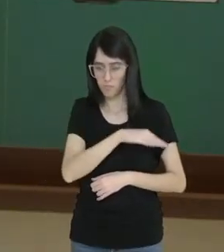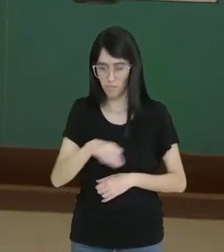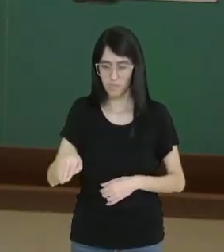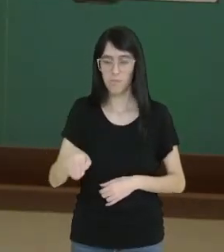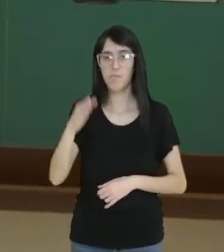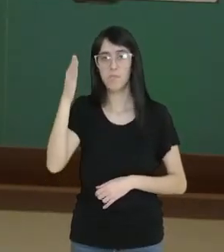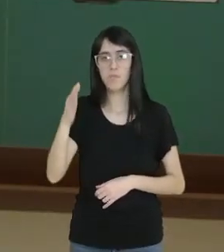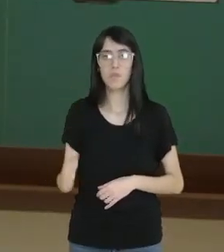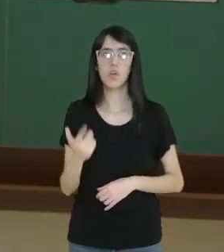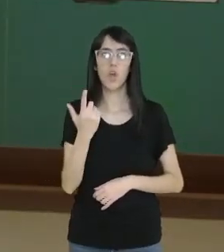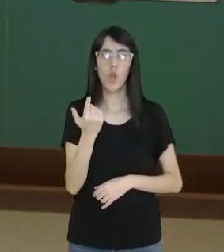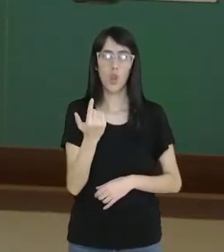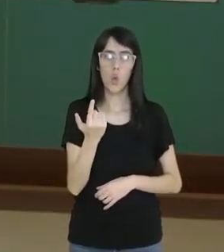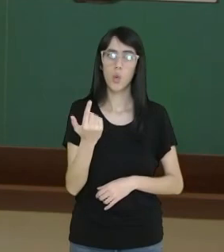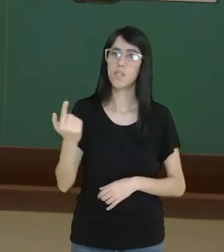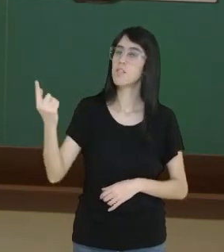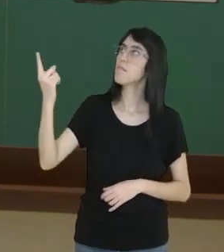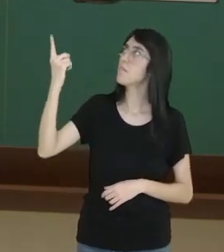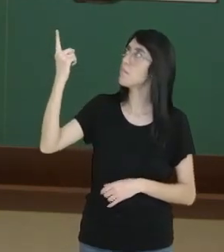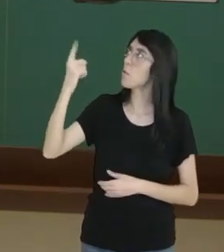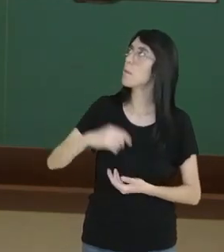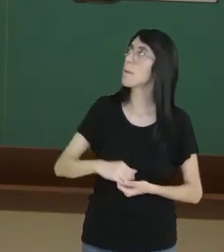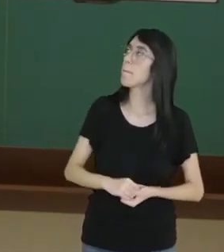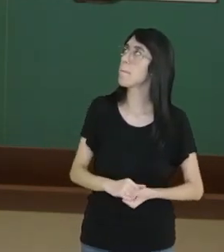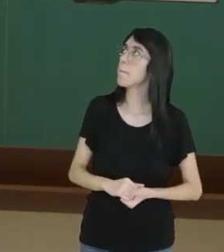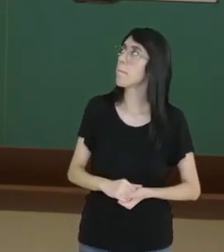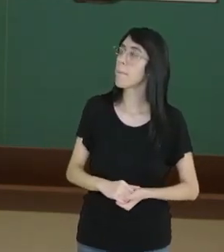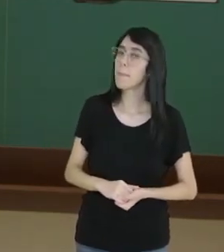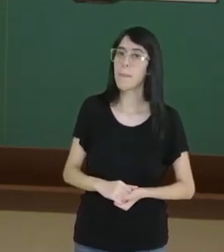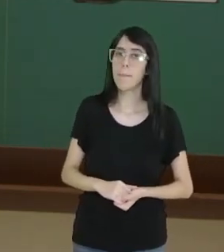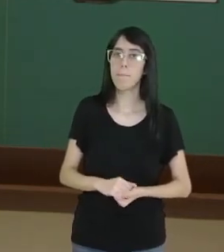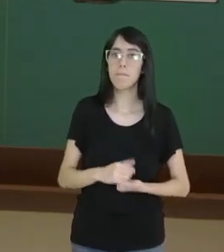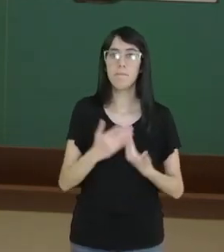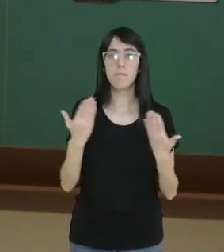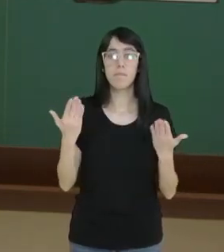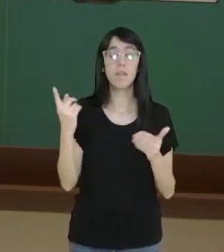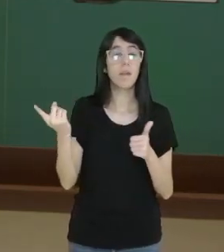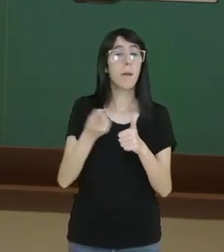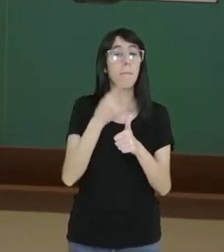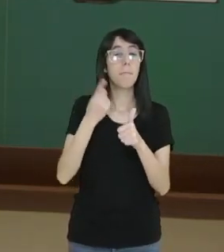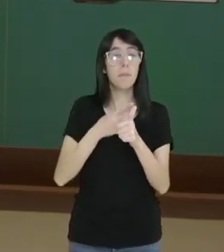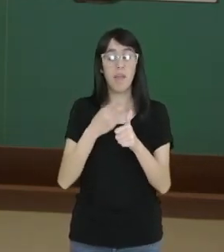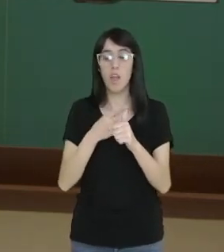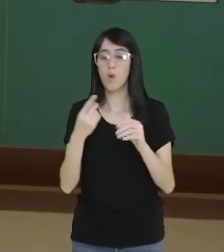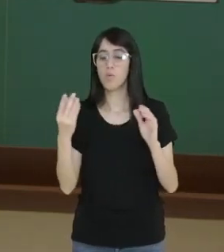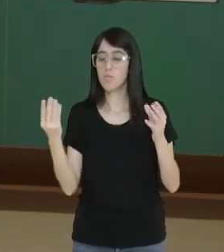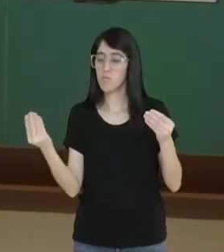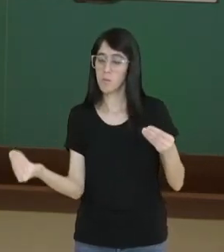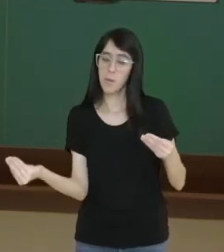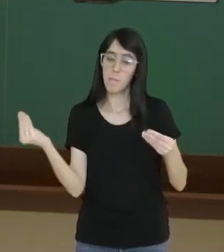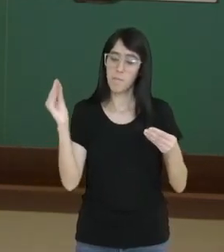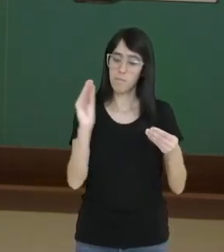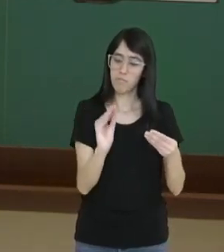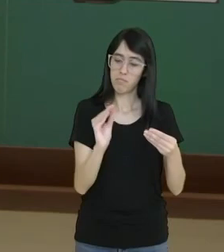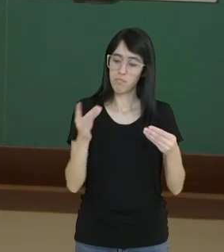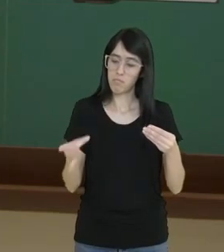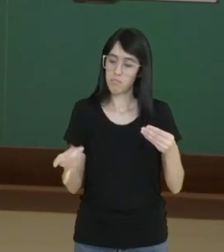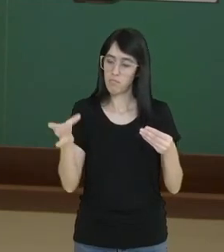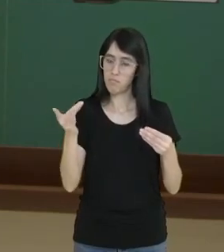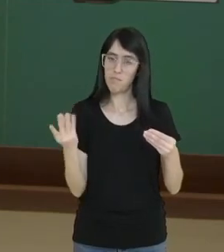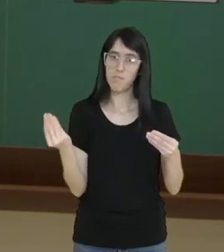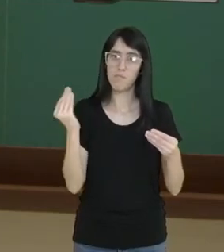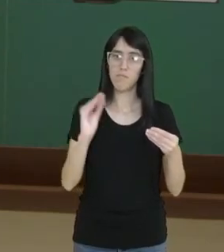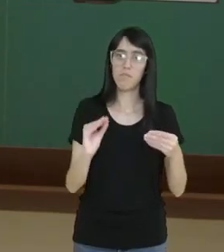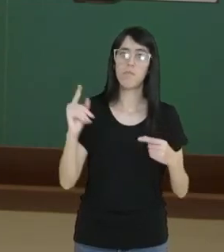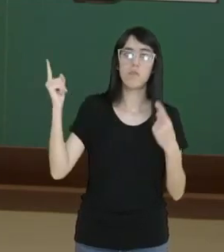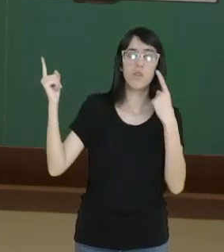ok? 18 por 12. Então, após essa primeira dobradura, a medida do segmento